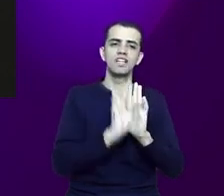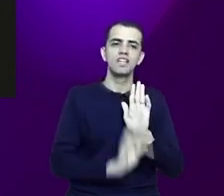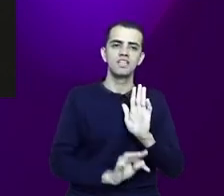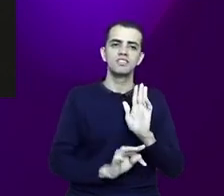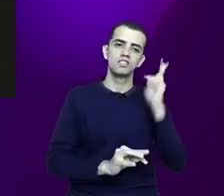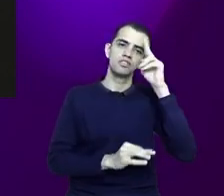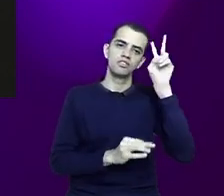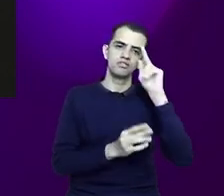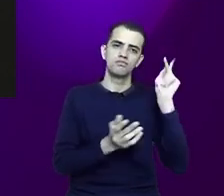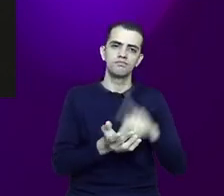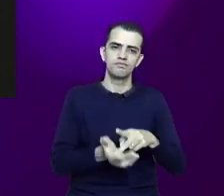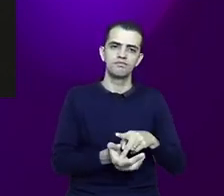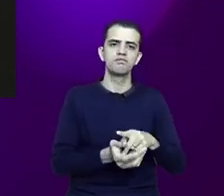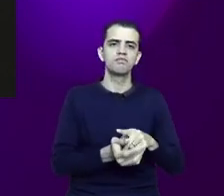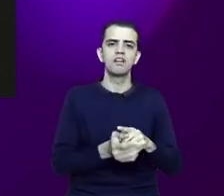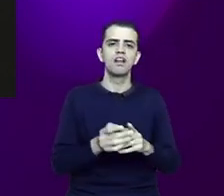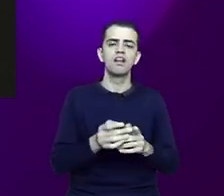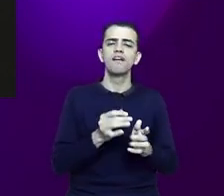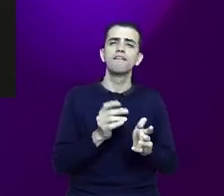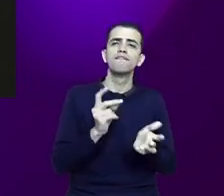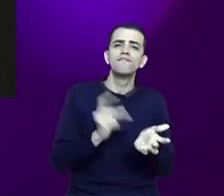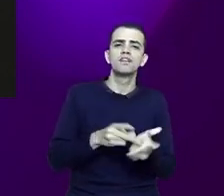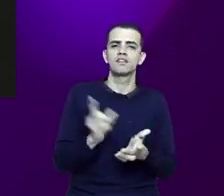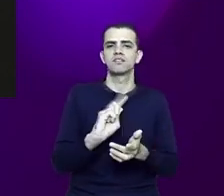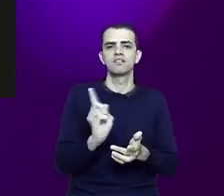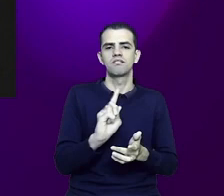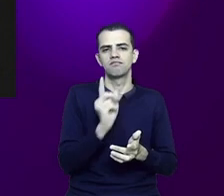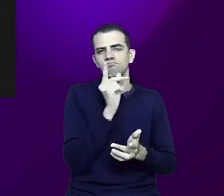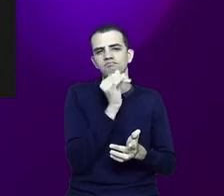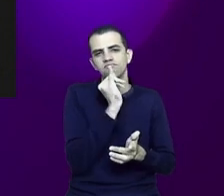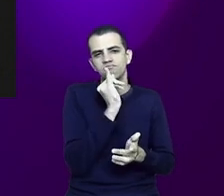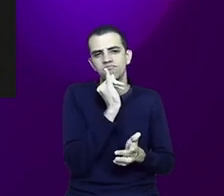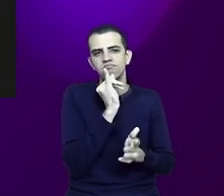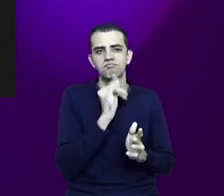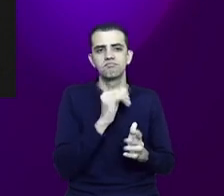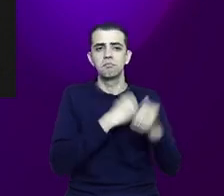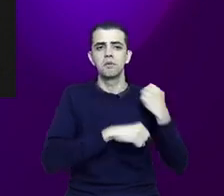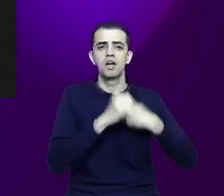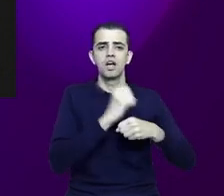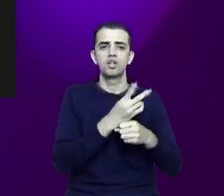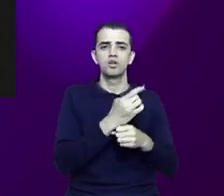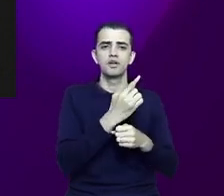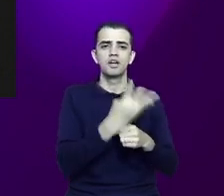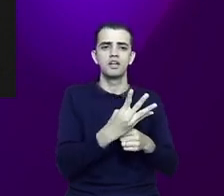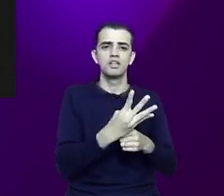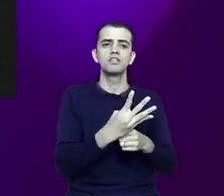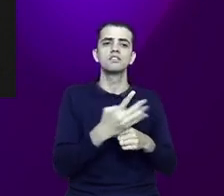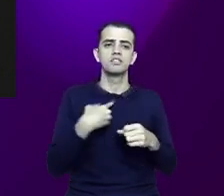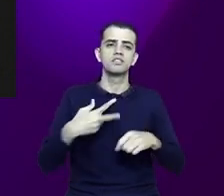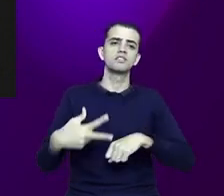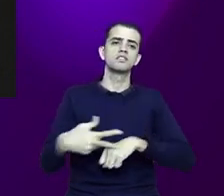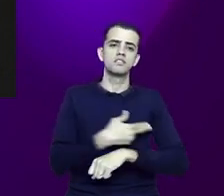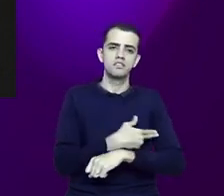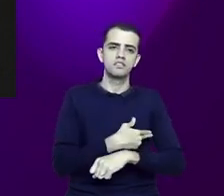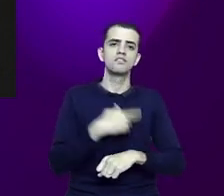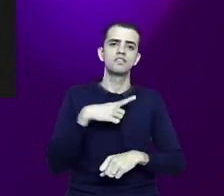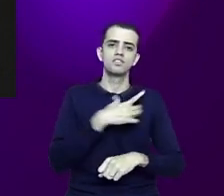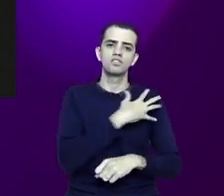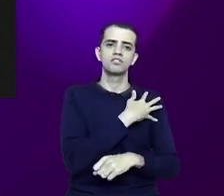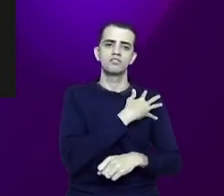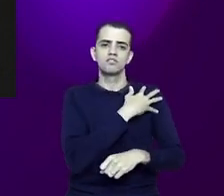de um paciente fictício que teve uma cirurgia de manguito rotador em 2014, que tinha elevação frontal naquela